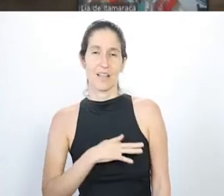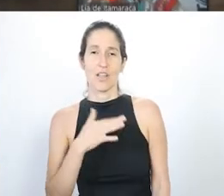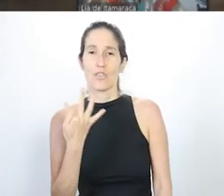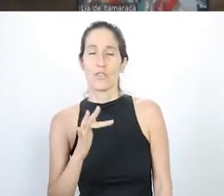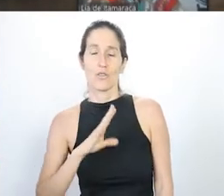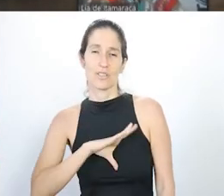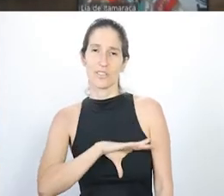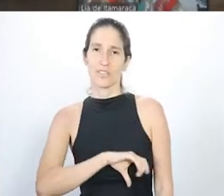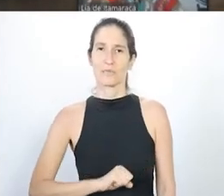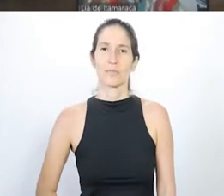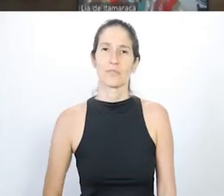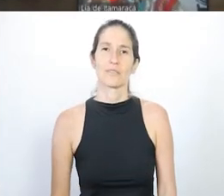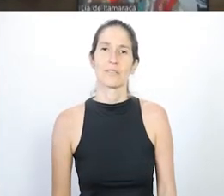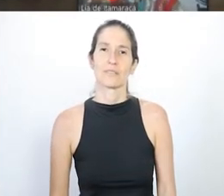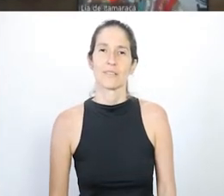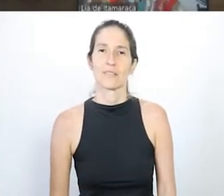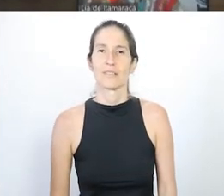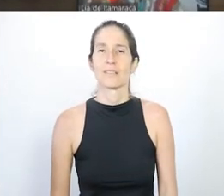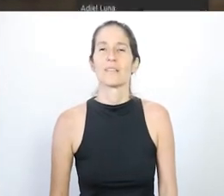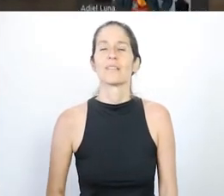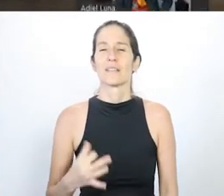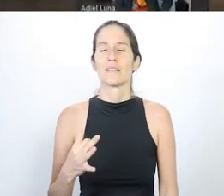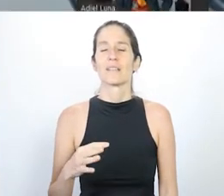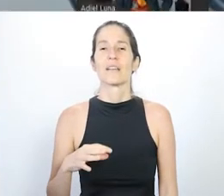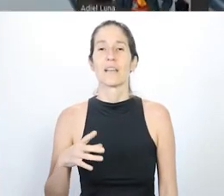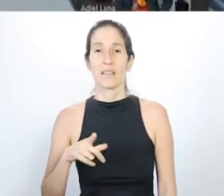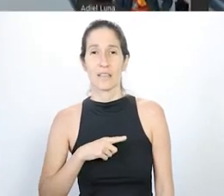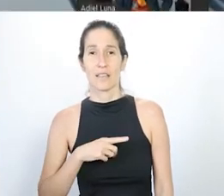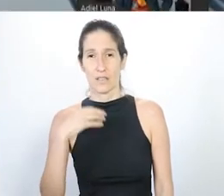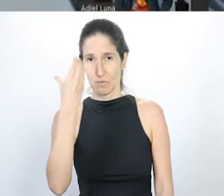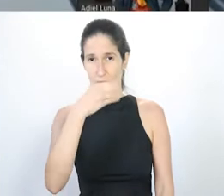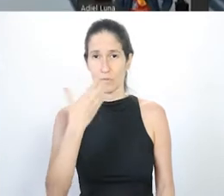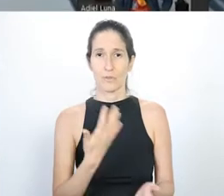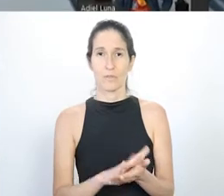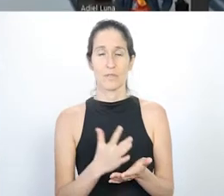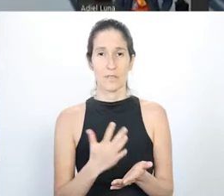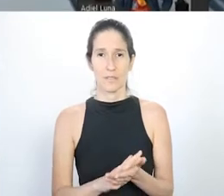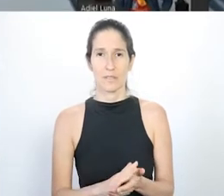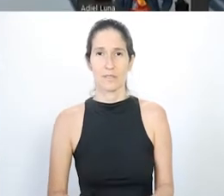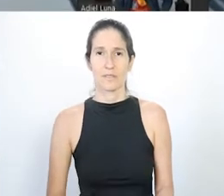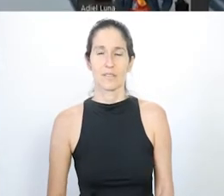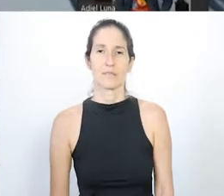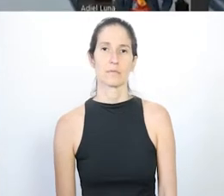uma coisa doce. Eu tenho um coco que diz o seguinte: